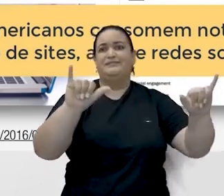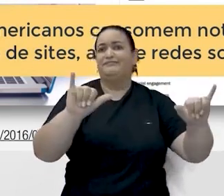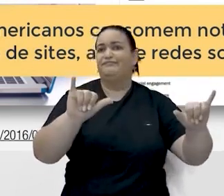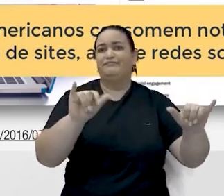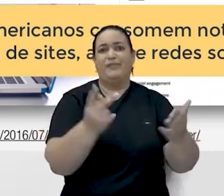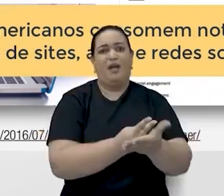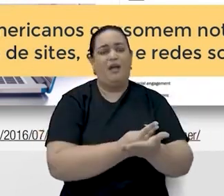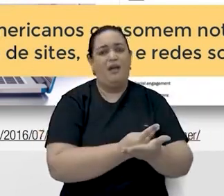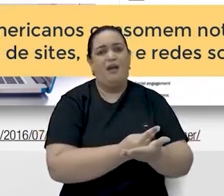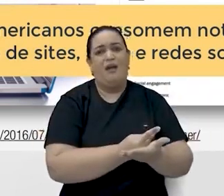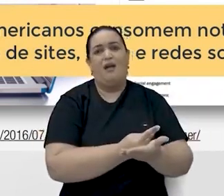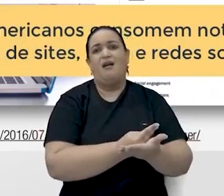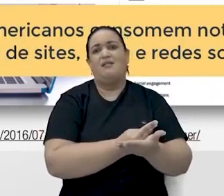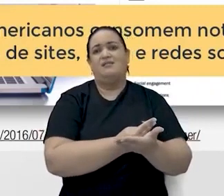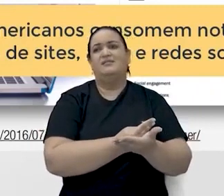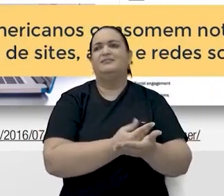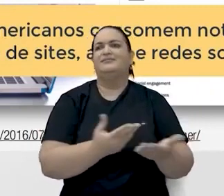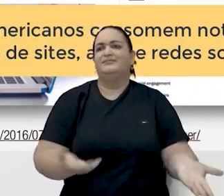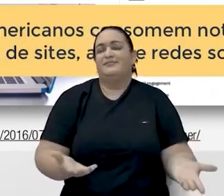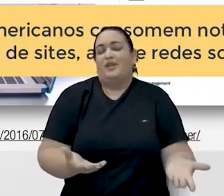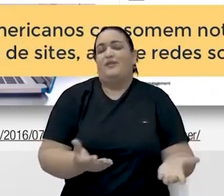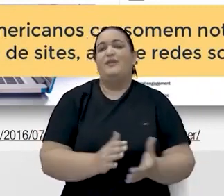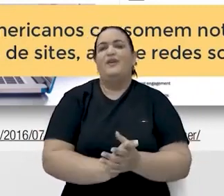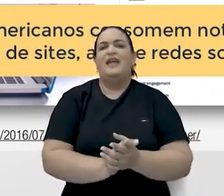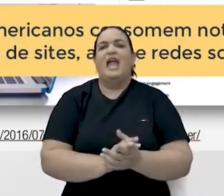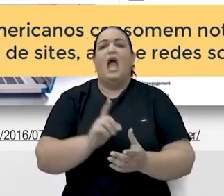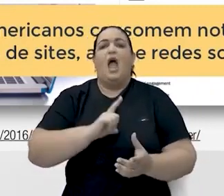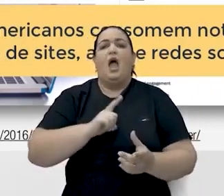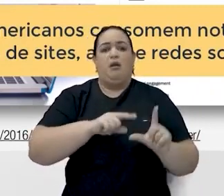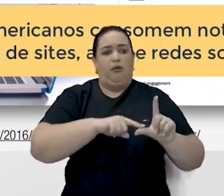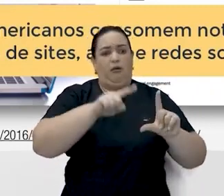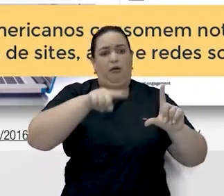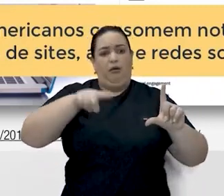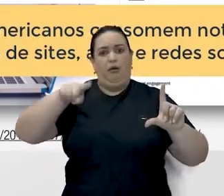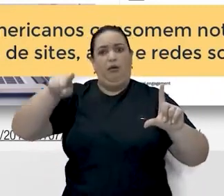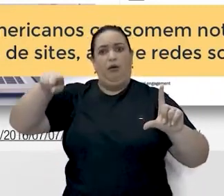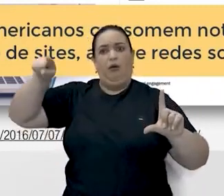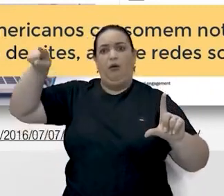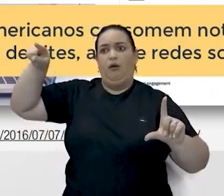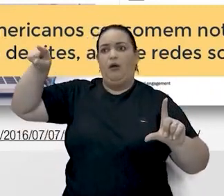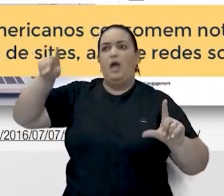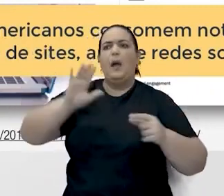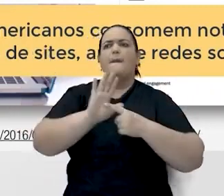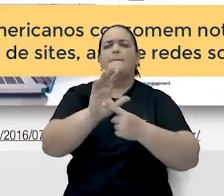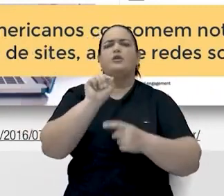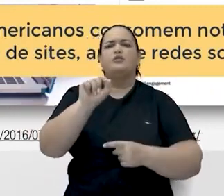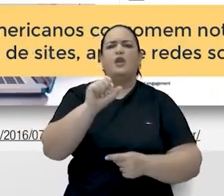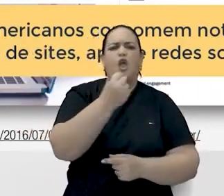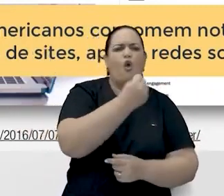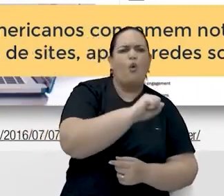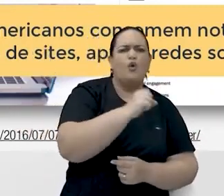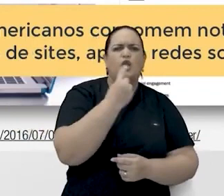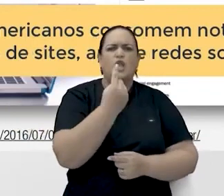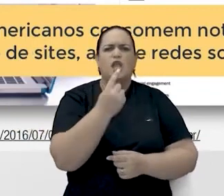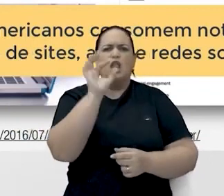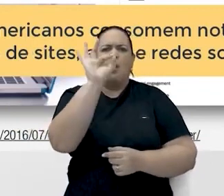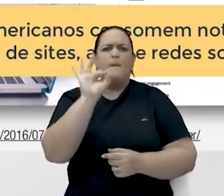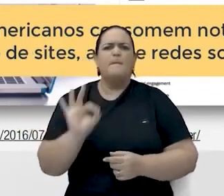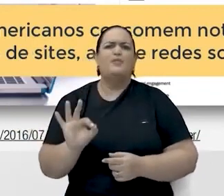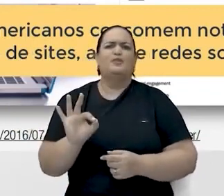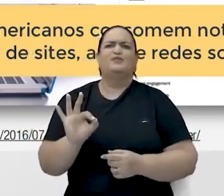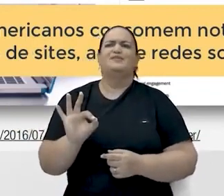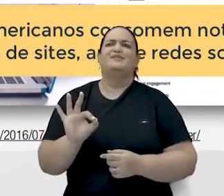de 2016 mostra que 81% dos norte-americanos consomem